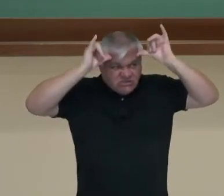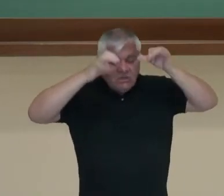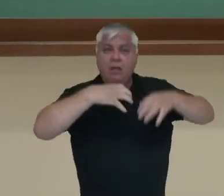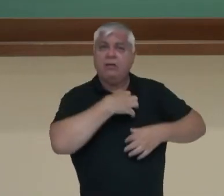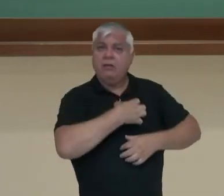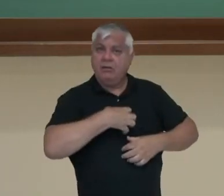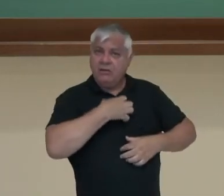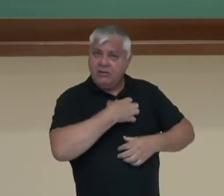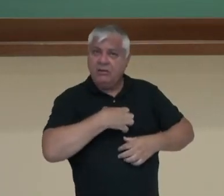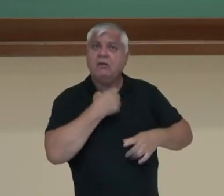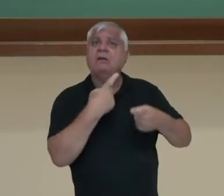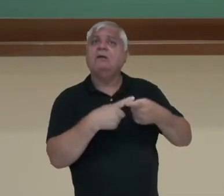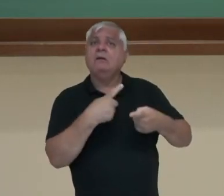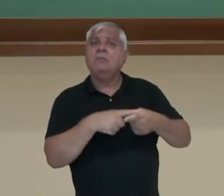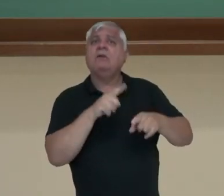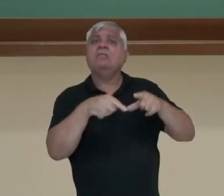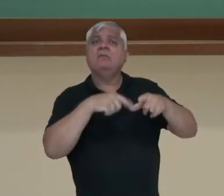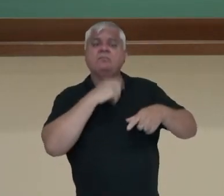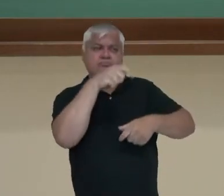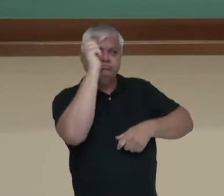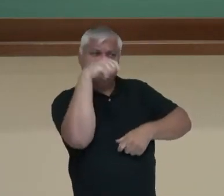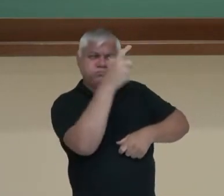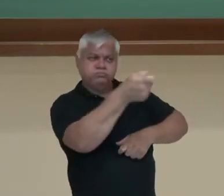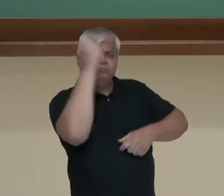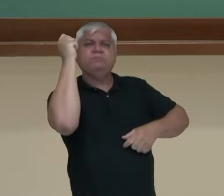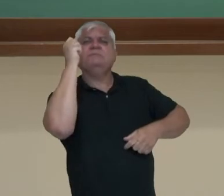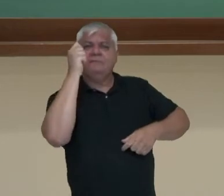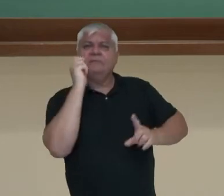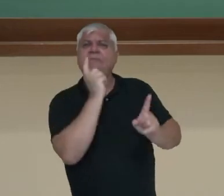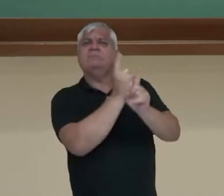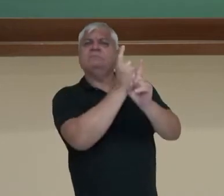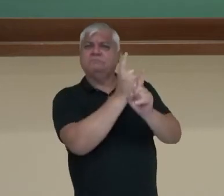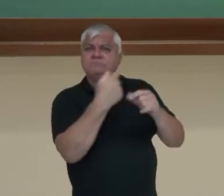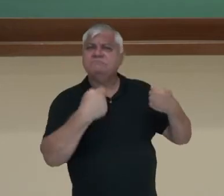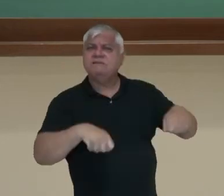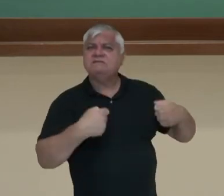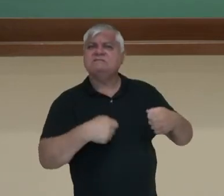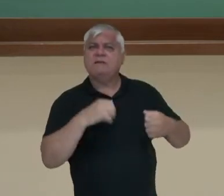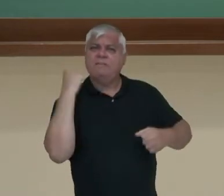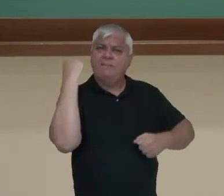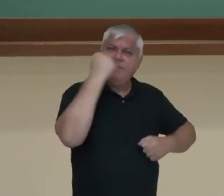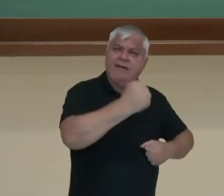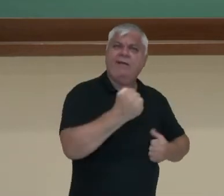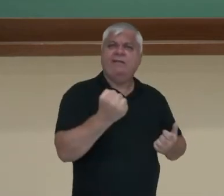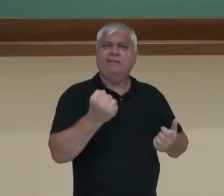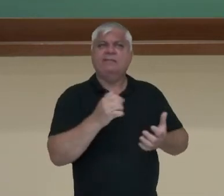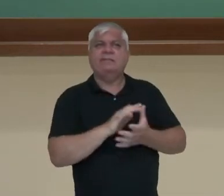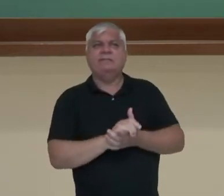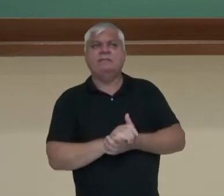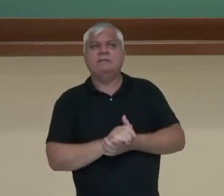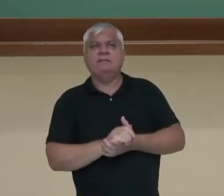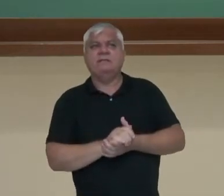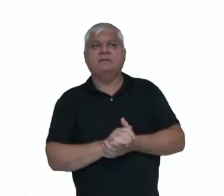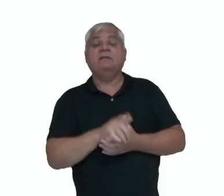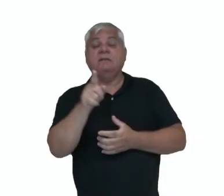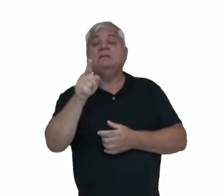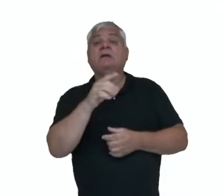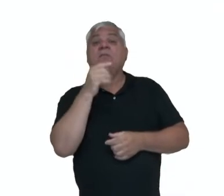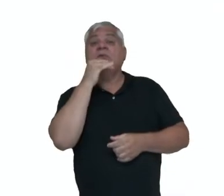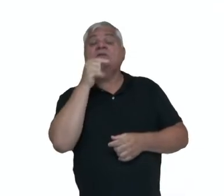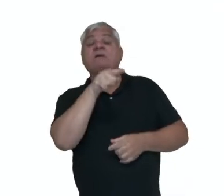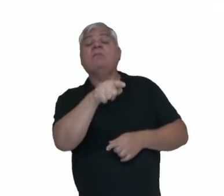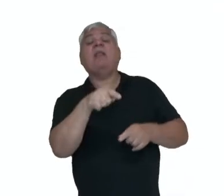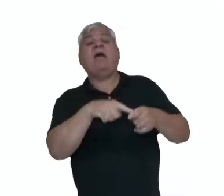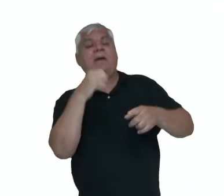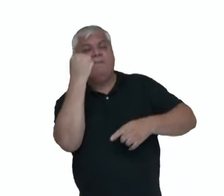que depois precisava ser capturado, precisava ser encontrado para ser abatido. Aqui transporte de carne de corte, é de